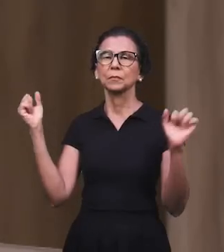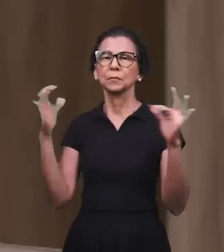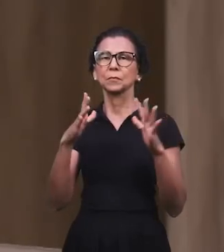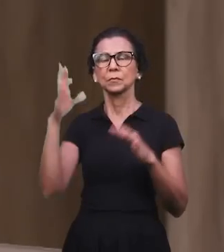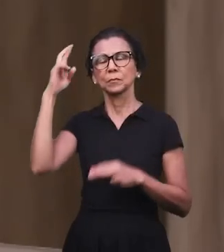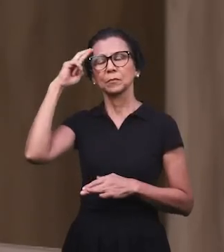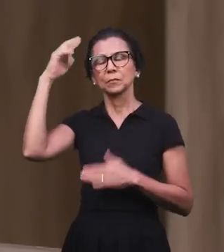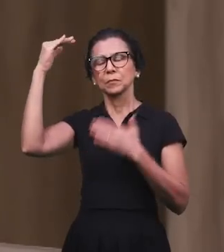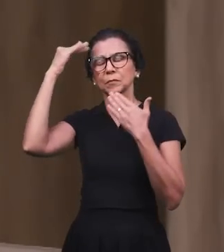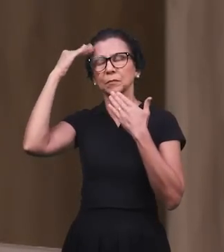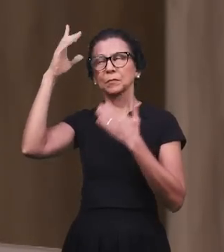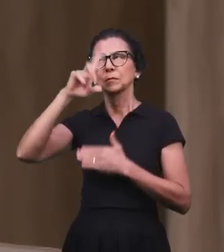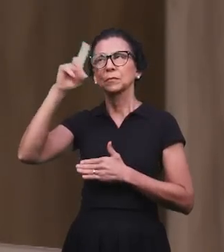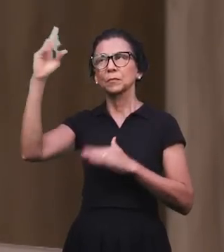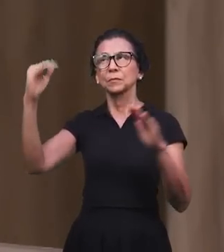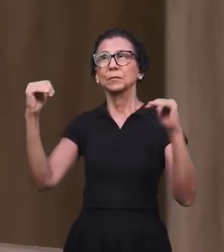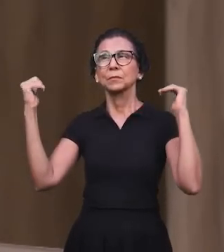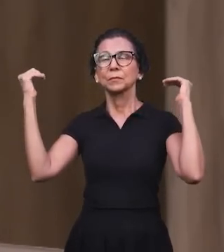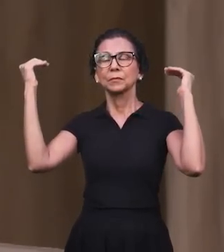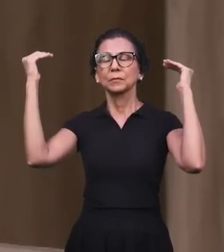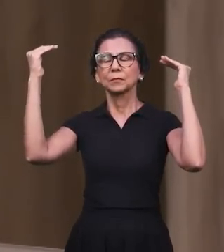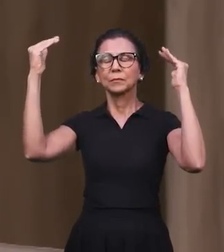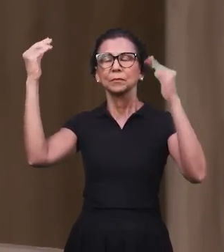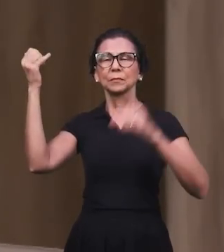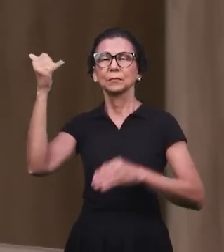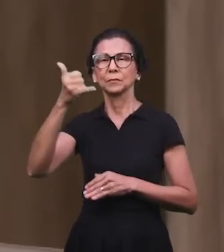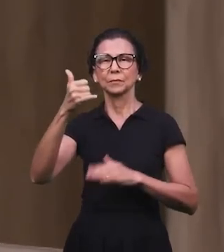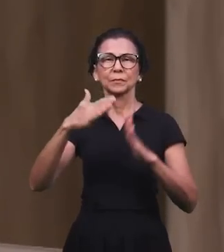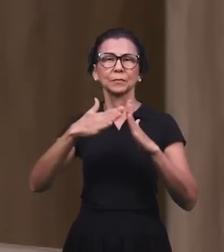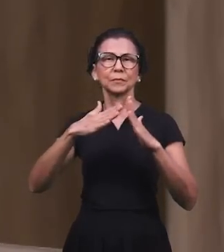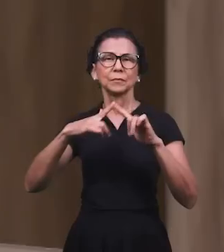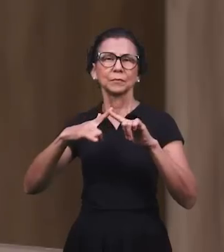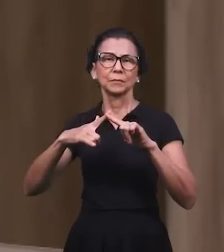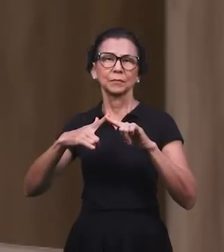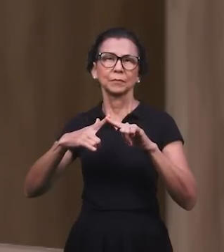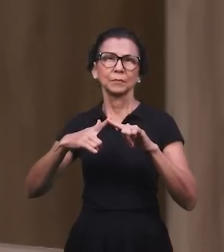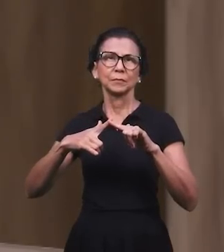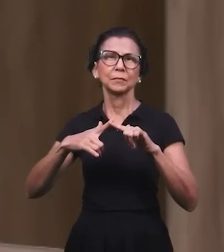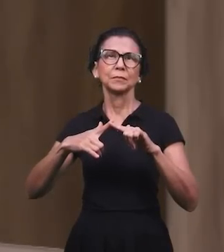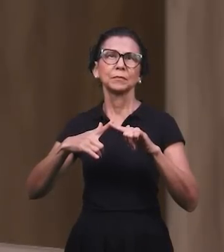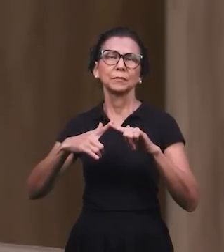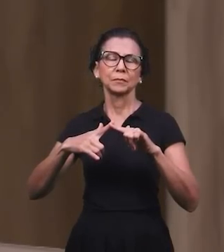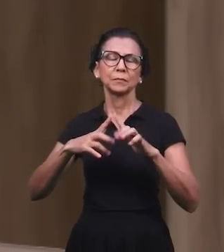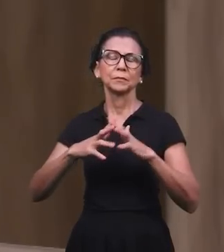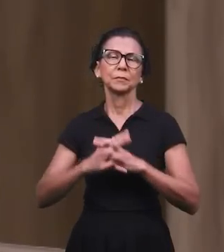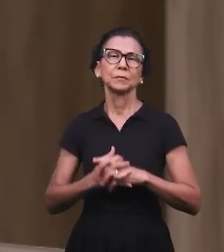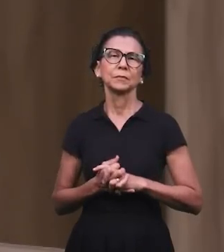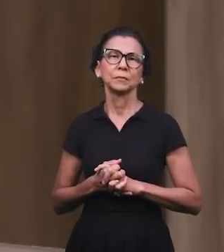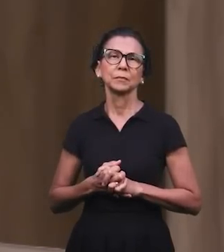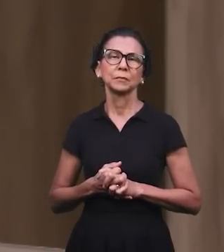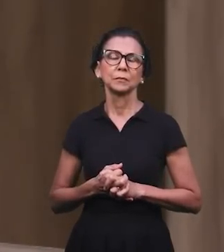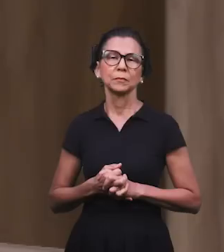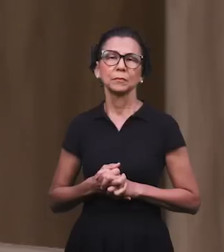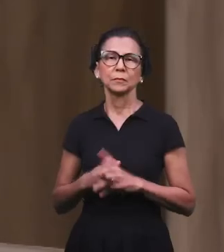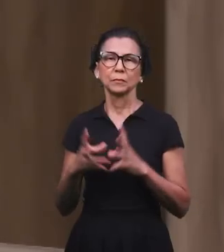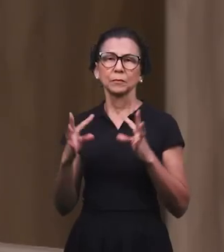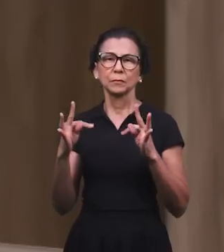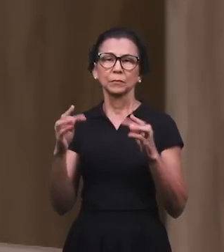vivo, Deus Altíssimo, e tem falado à sua igreja tem dado todo o recurso